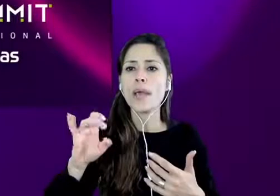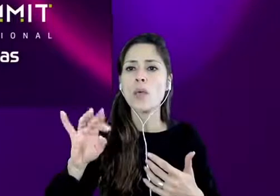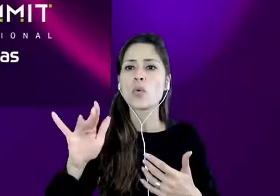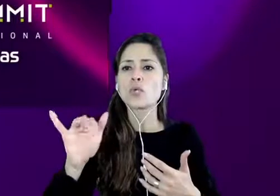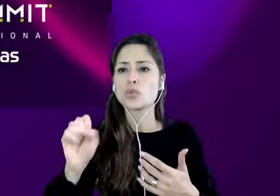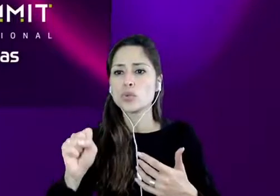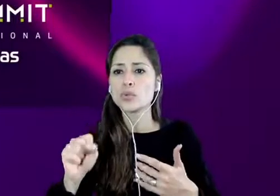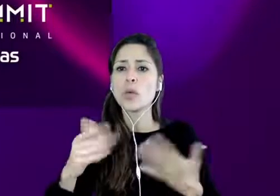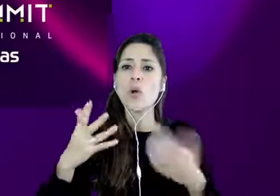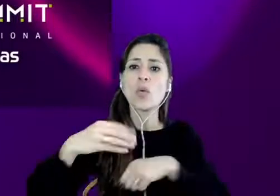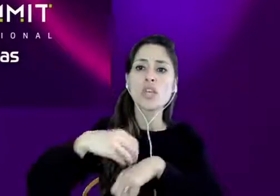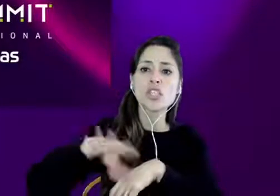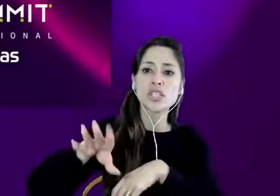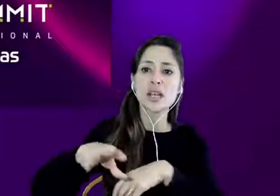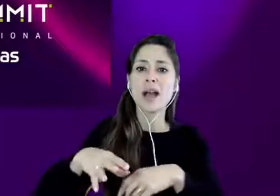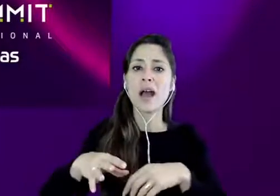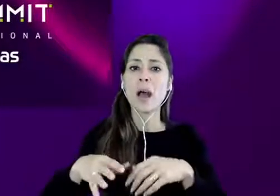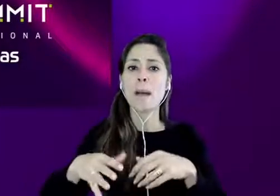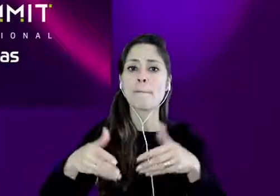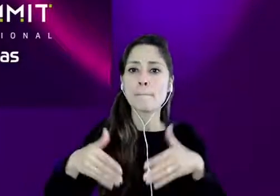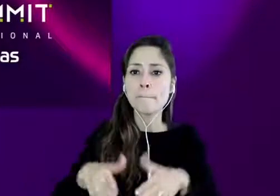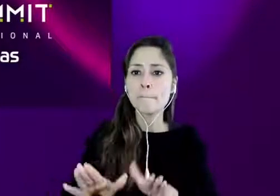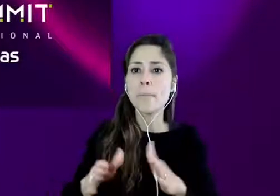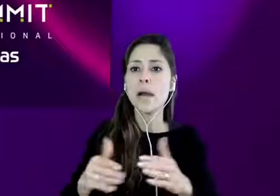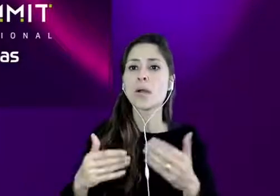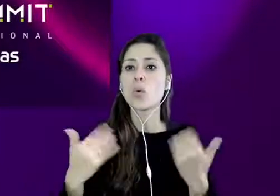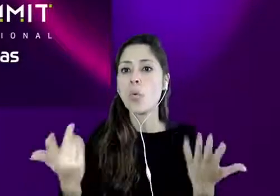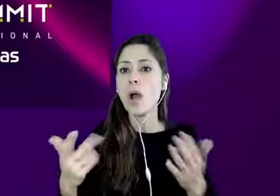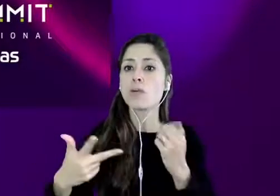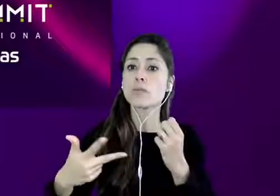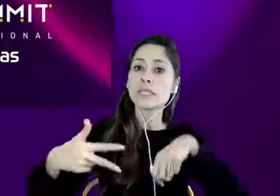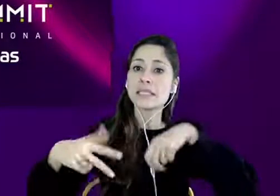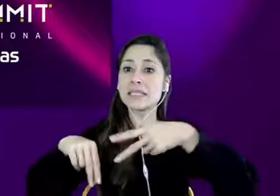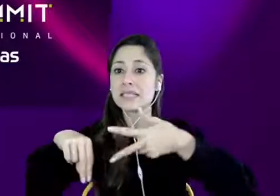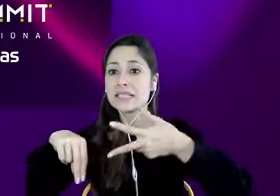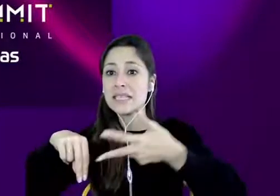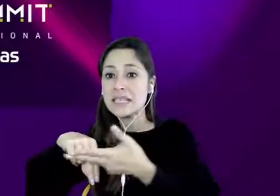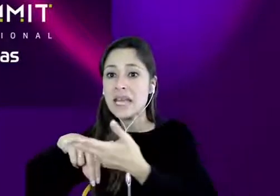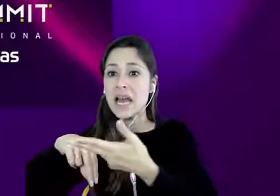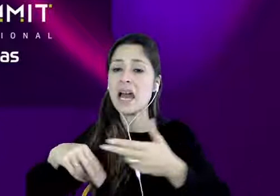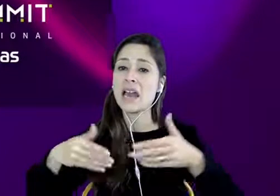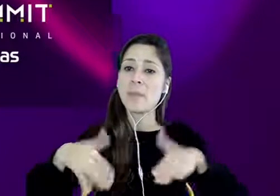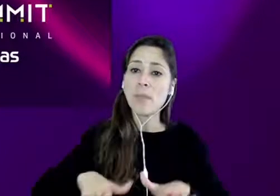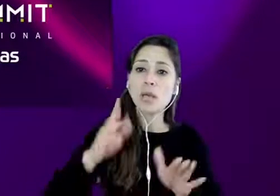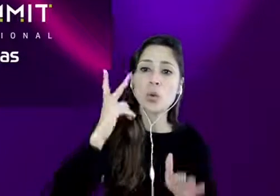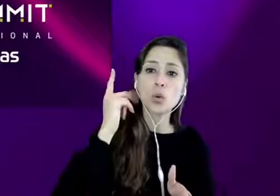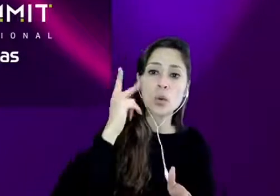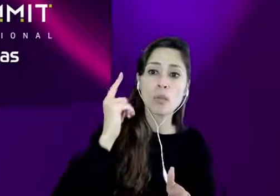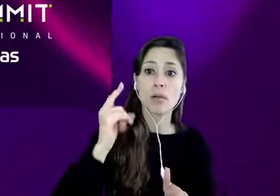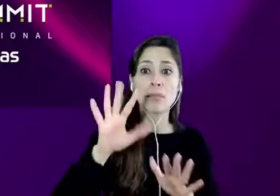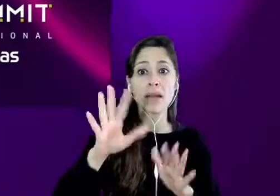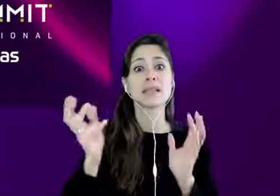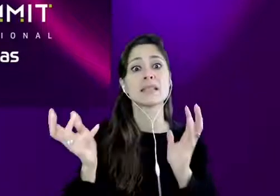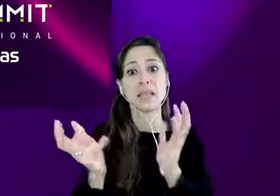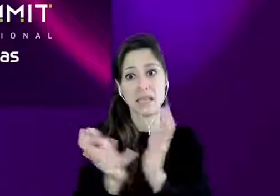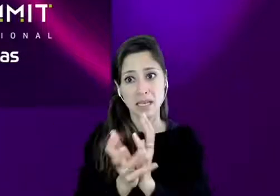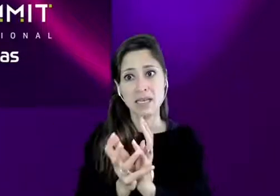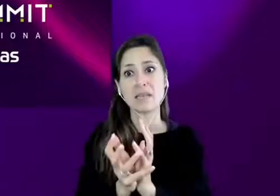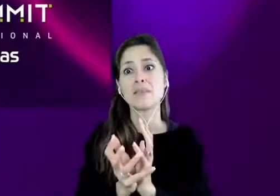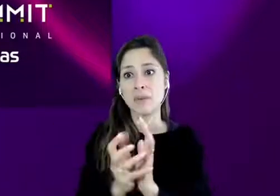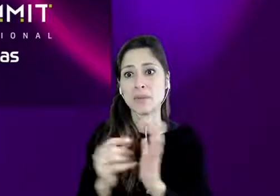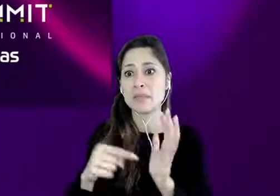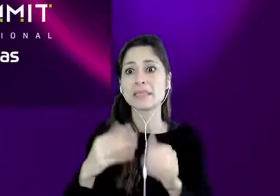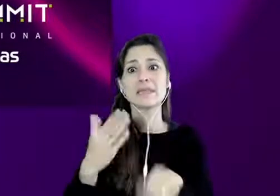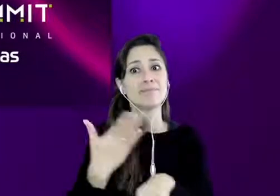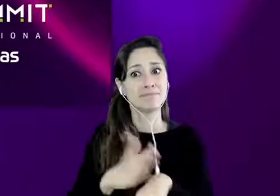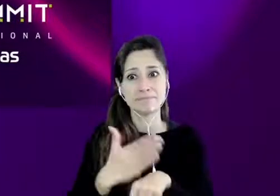segura, isso é uma regra, que é apenas esse tipo de parto, essa situação. A equipe tem que estar preparada para a incisão melhor a ser utilizada naquele caso.